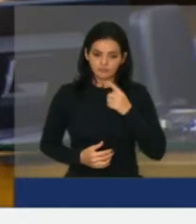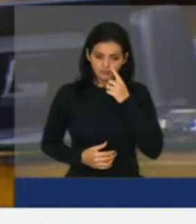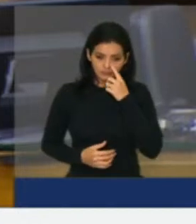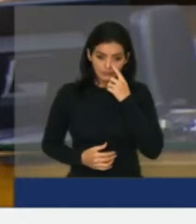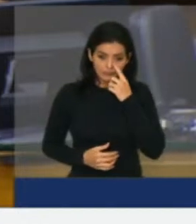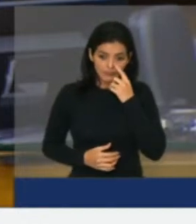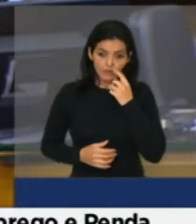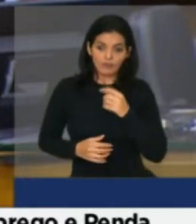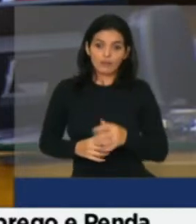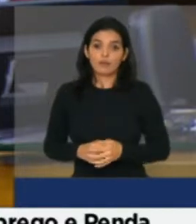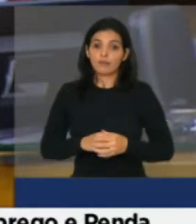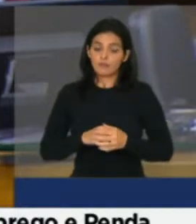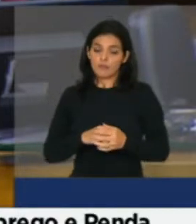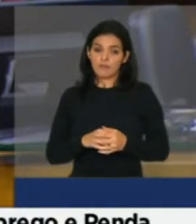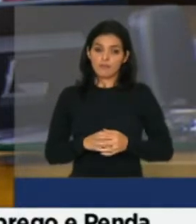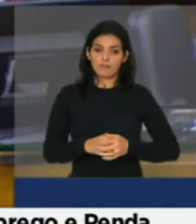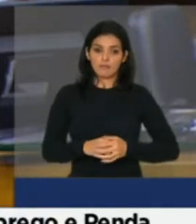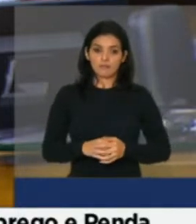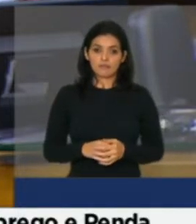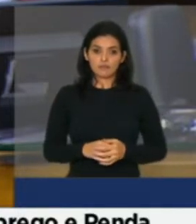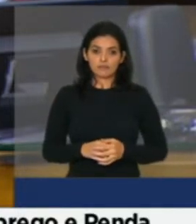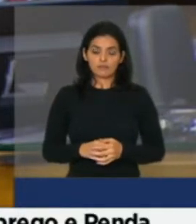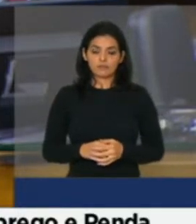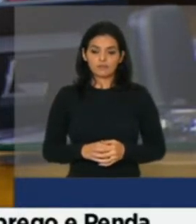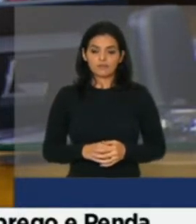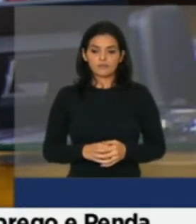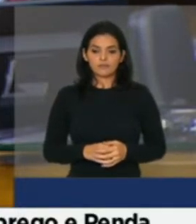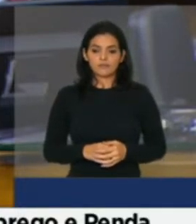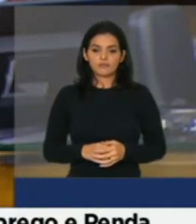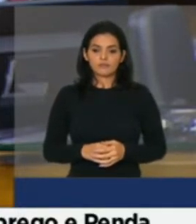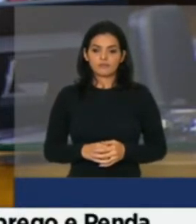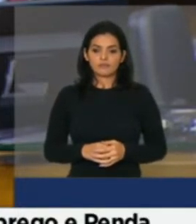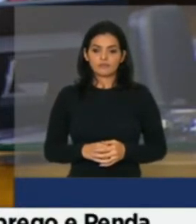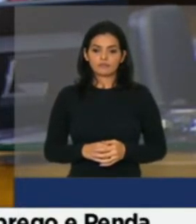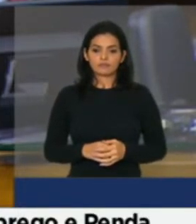internacional decorrente do coronavírus, Covid-19, no âmbito das relações de trabalho.